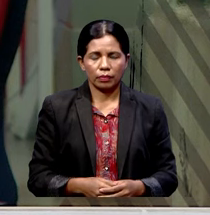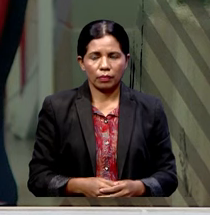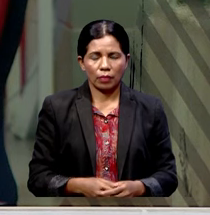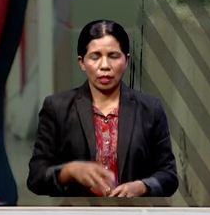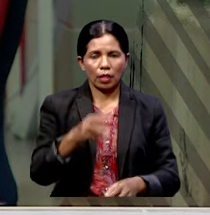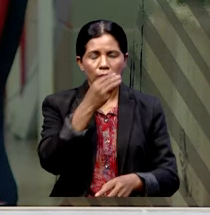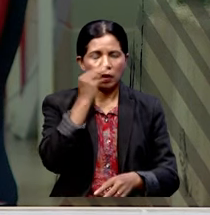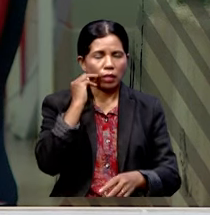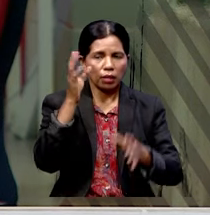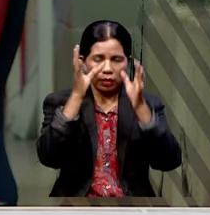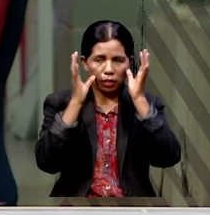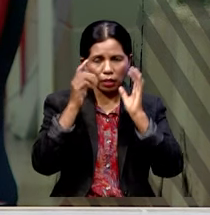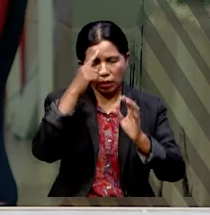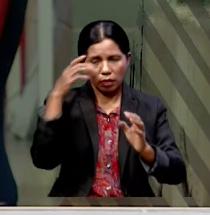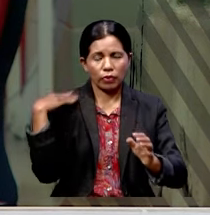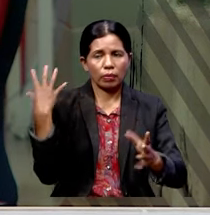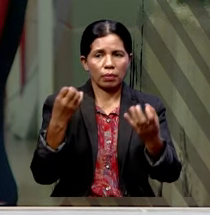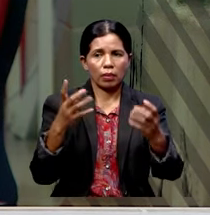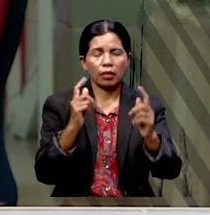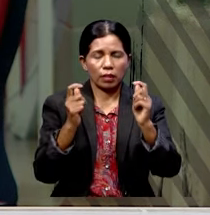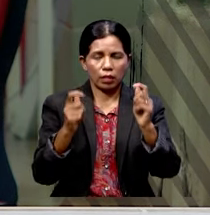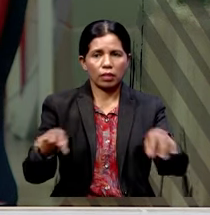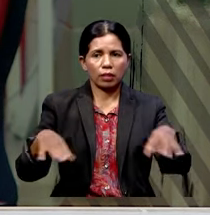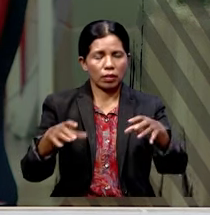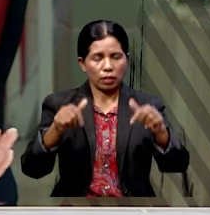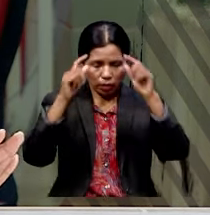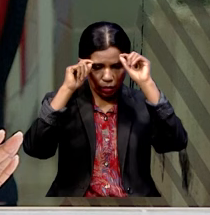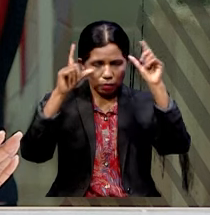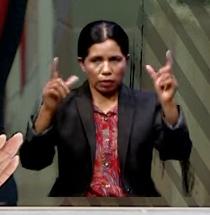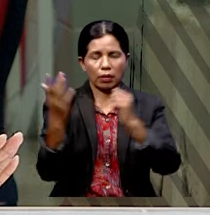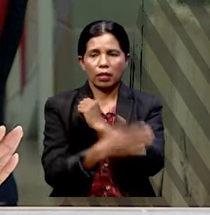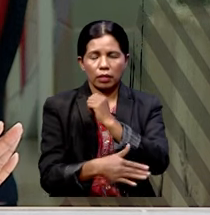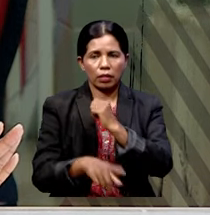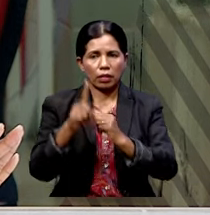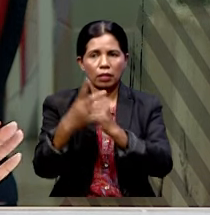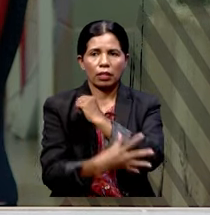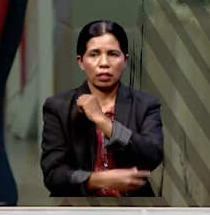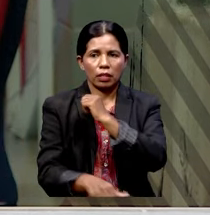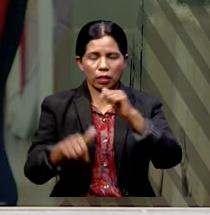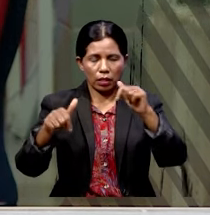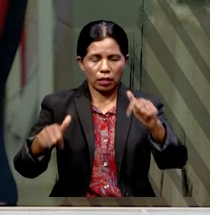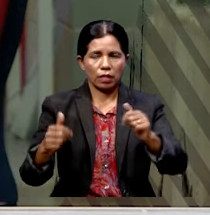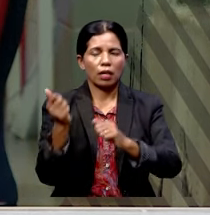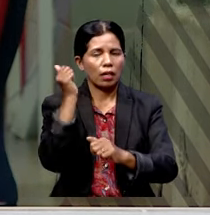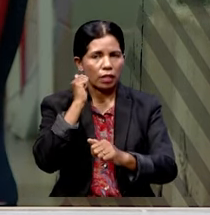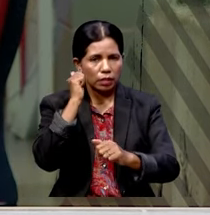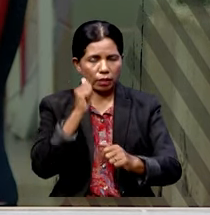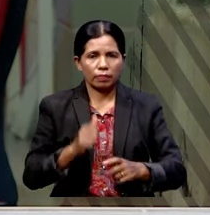María Alcatiri Tristi, también joven para que me dé desempleo, no Timor-Leste, me nação Idenebekia, Liu y el Sudeste